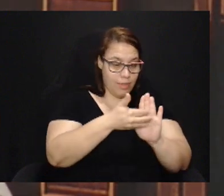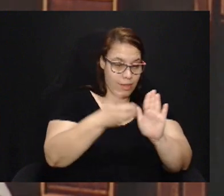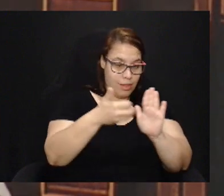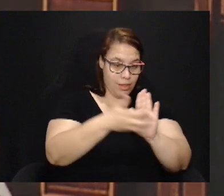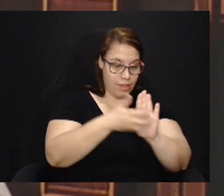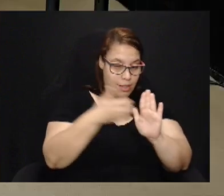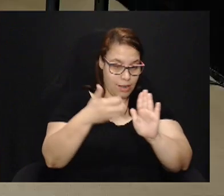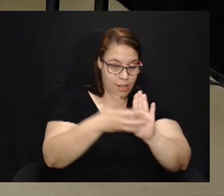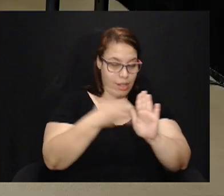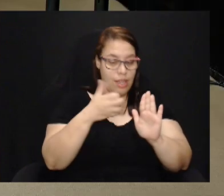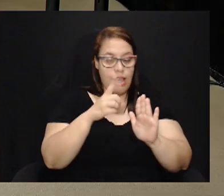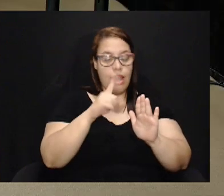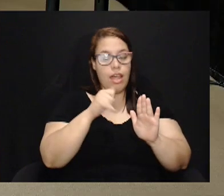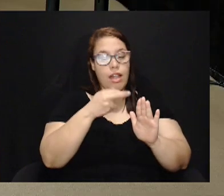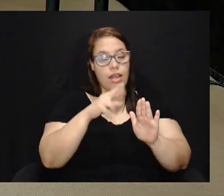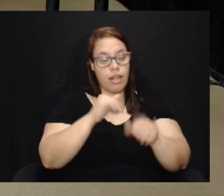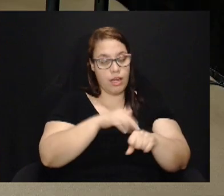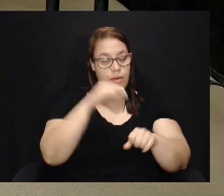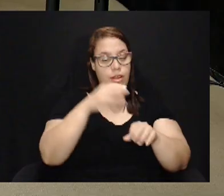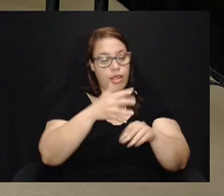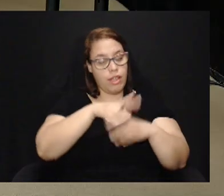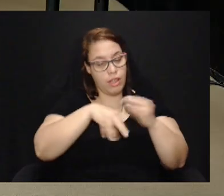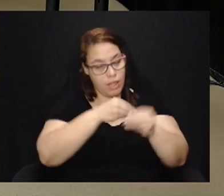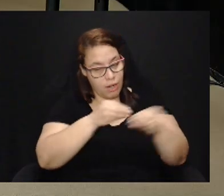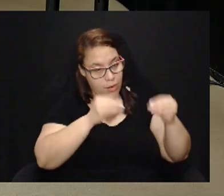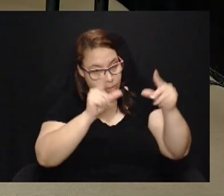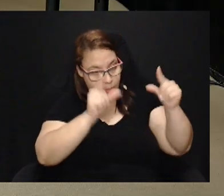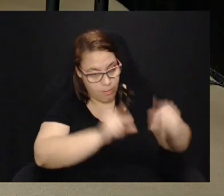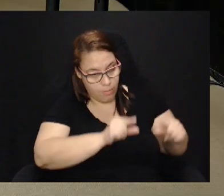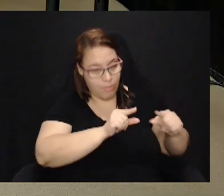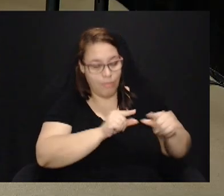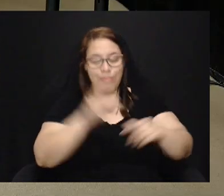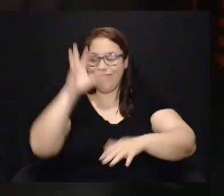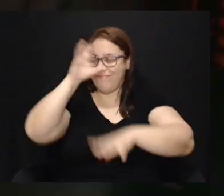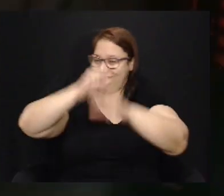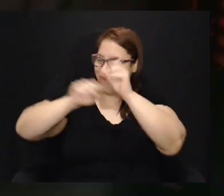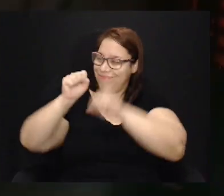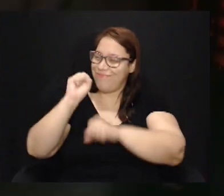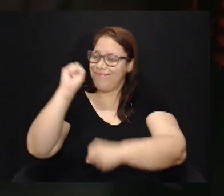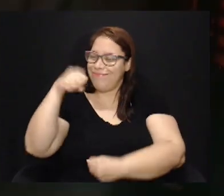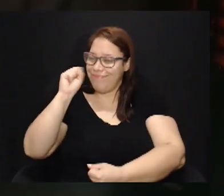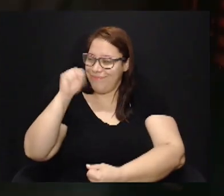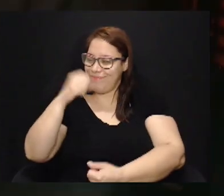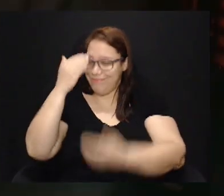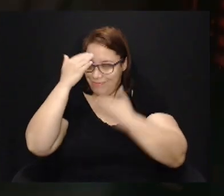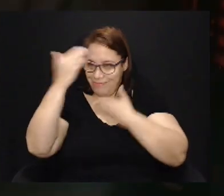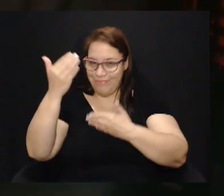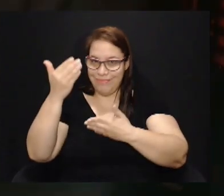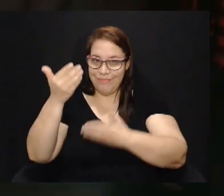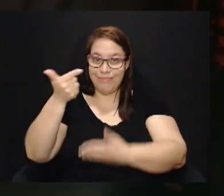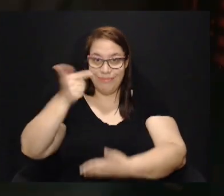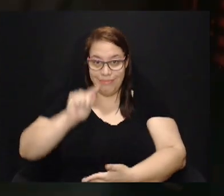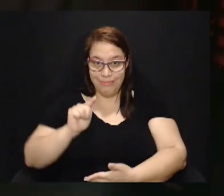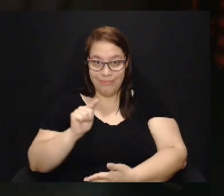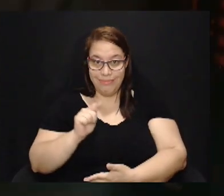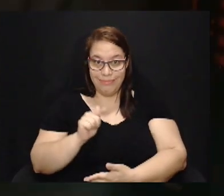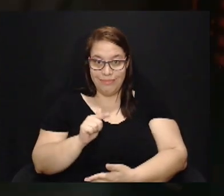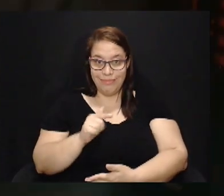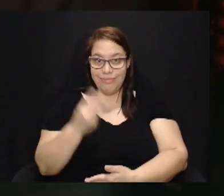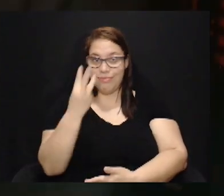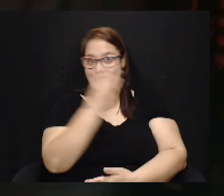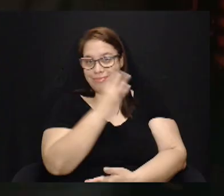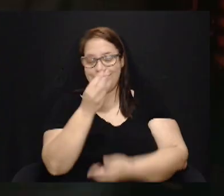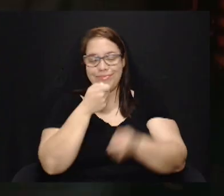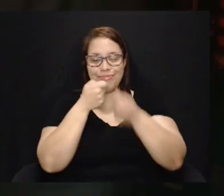menos. Uau, tô fazendo, tô aprendendo. É isso, gente. Agradecemos mais uma vez, então, aos nossos convidados,